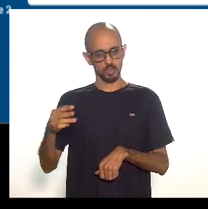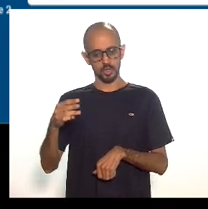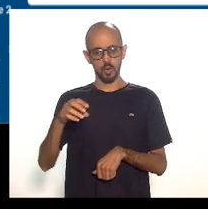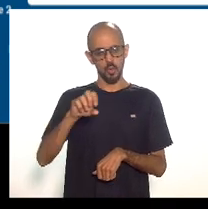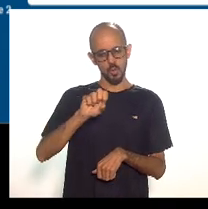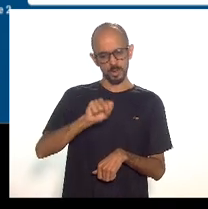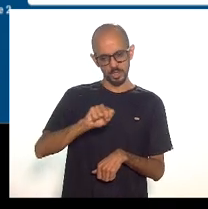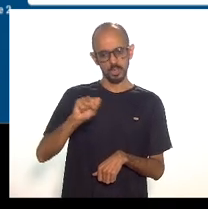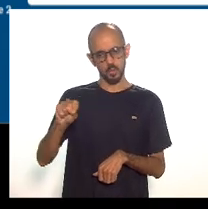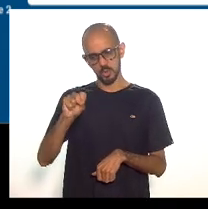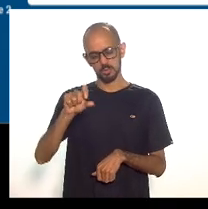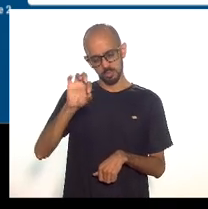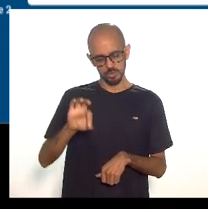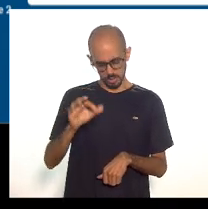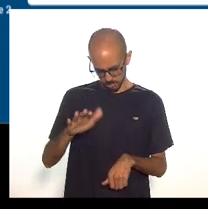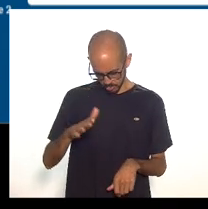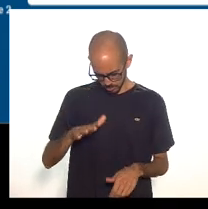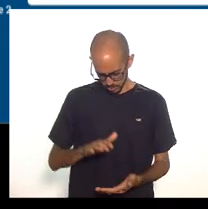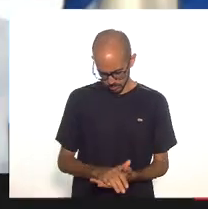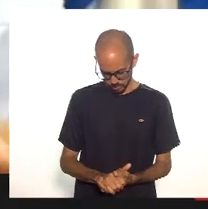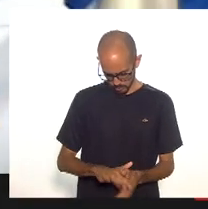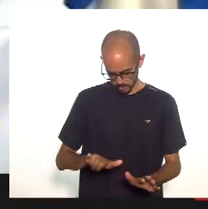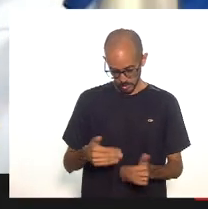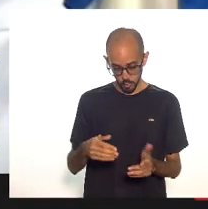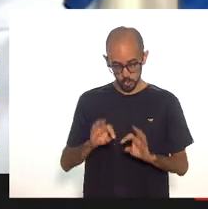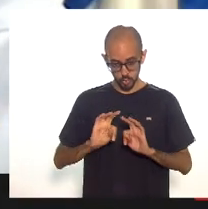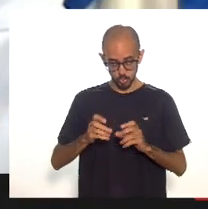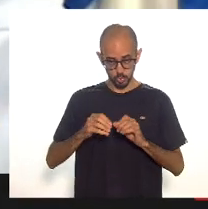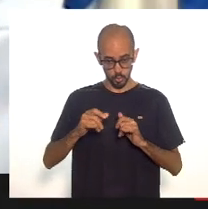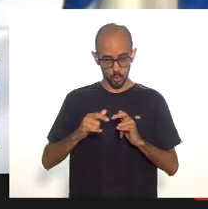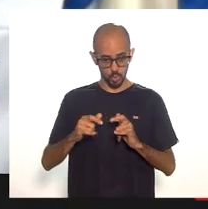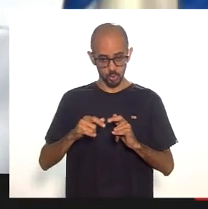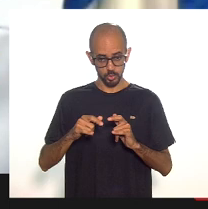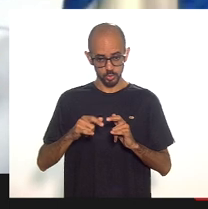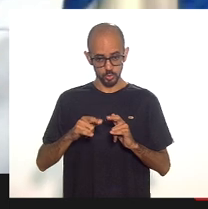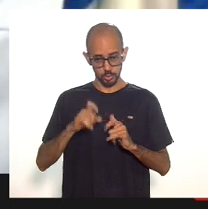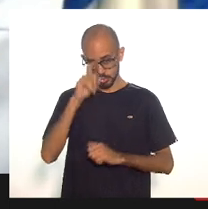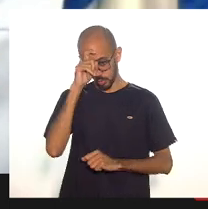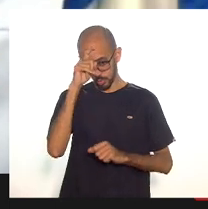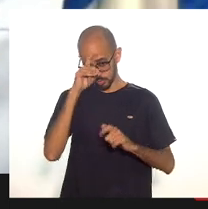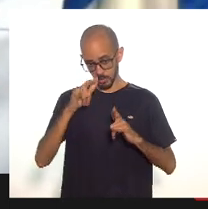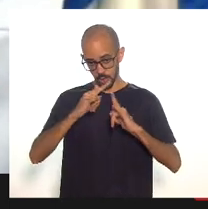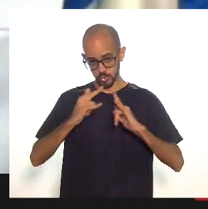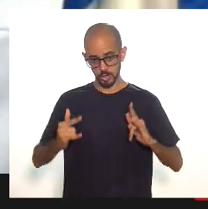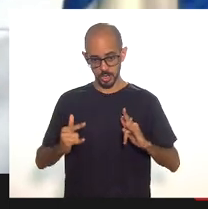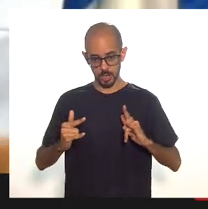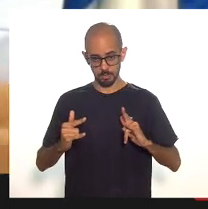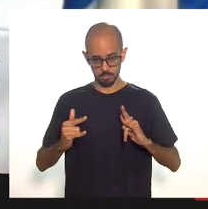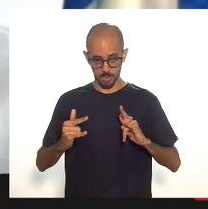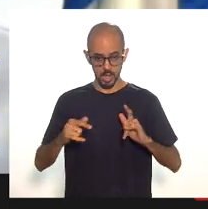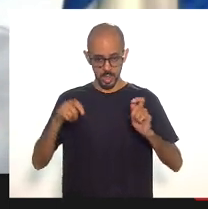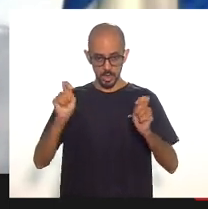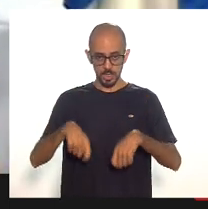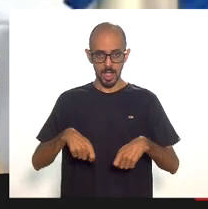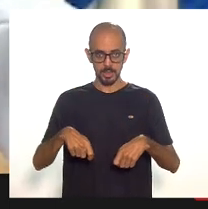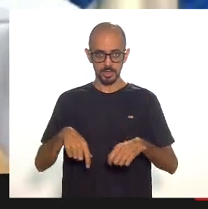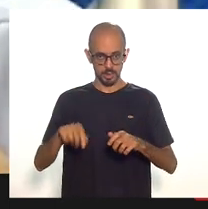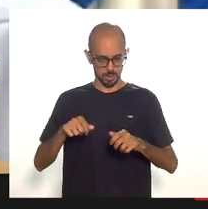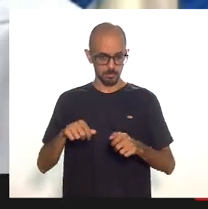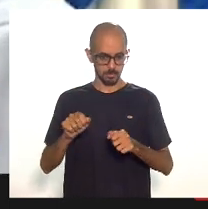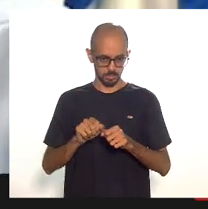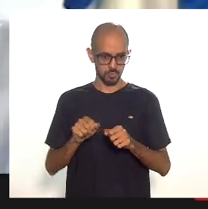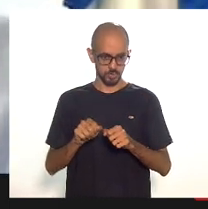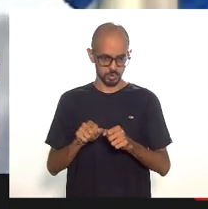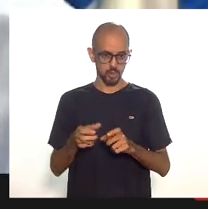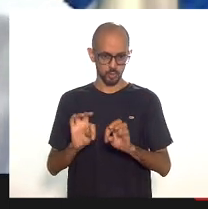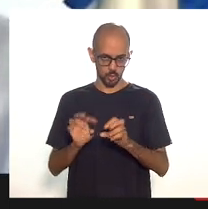88%, 89%. Então, todo o hospital de campanha caberia tranquilamente no auge da pandemia dentro desse hospital. O